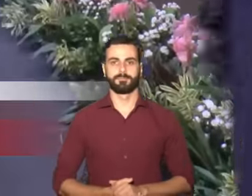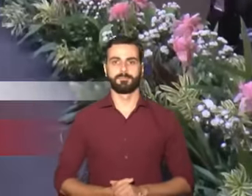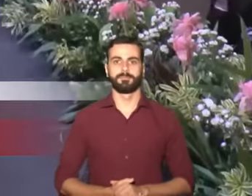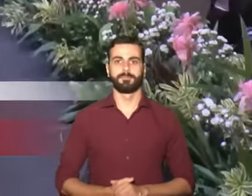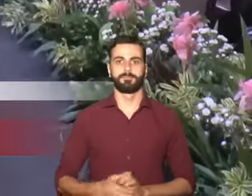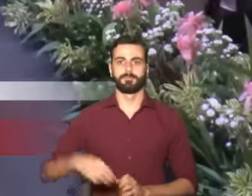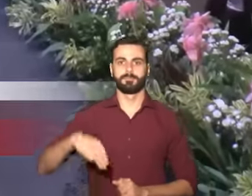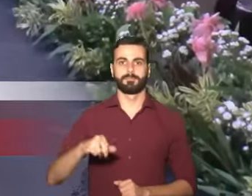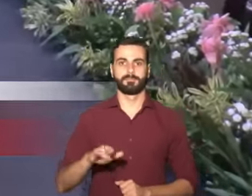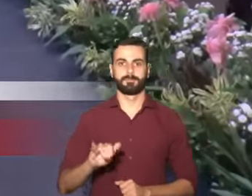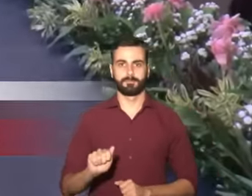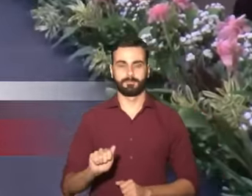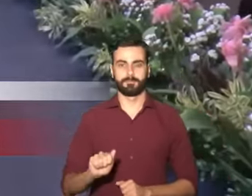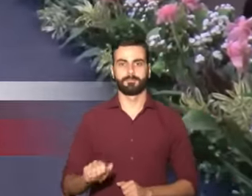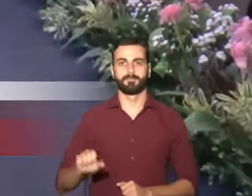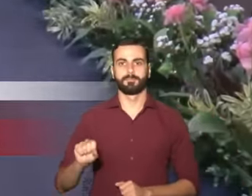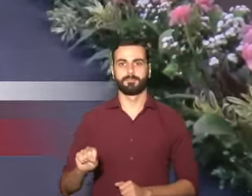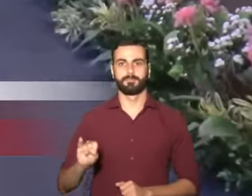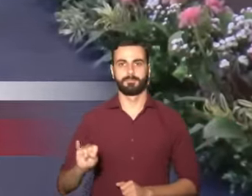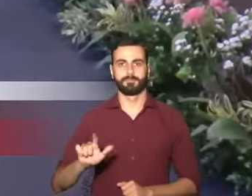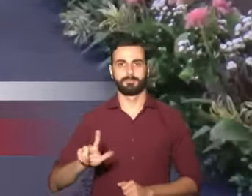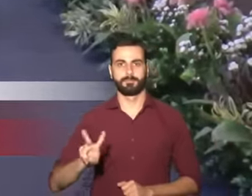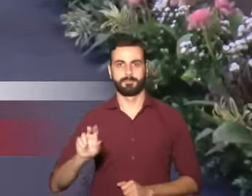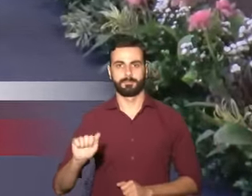Maria Cristina da Silva.